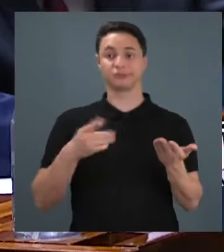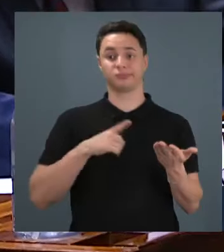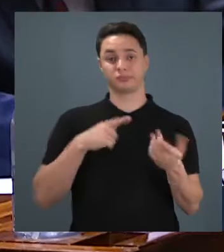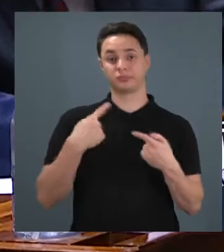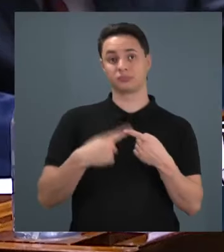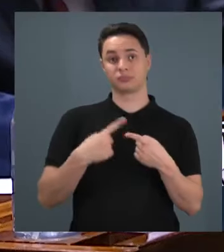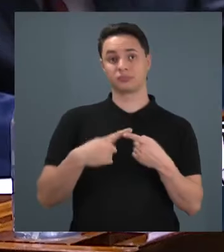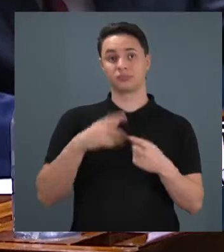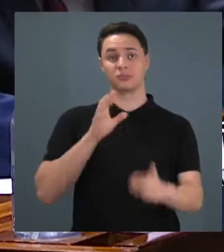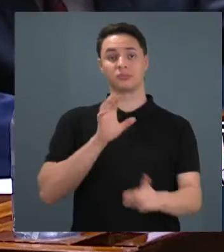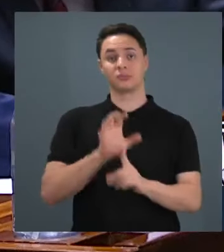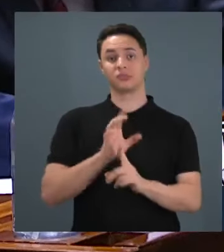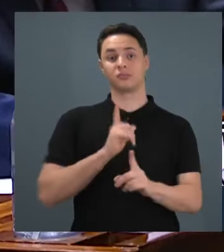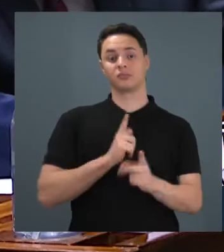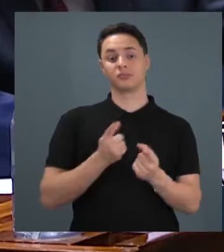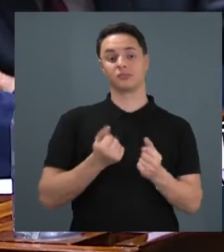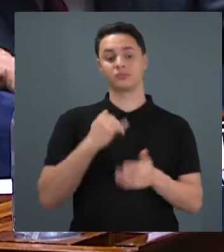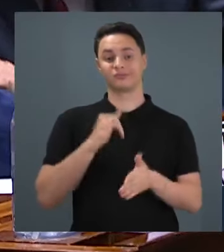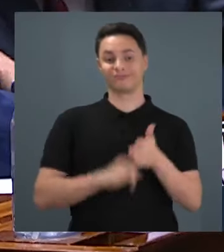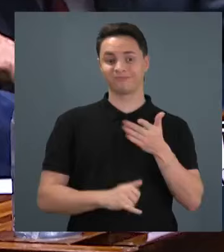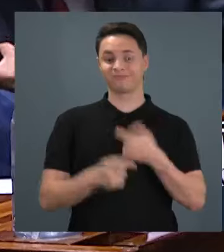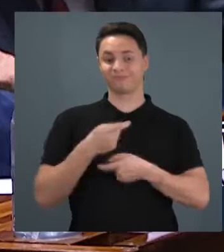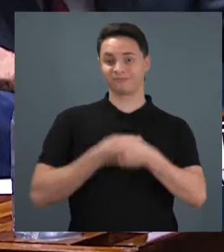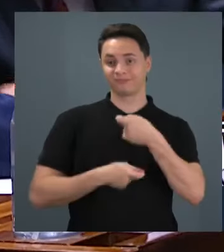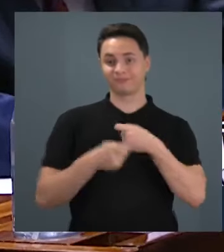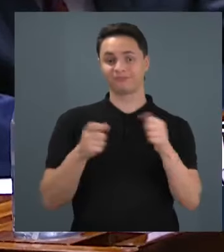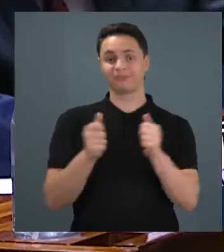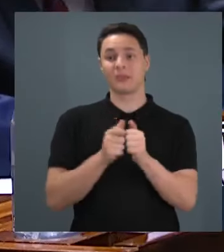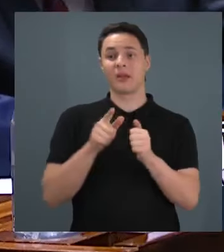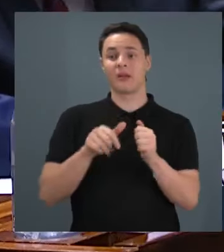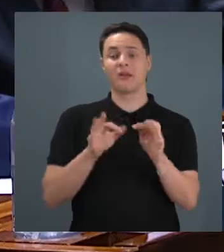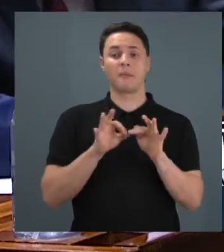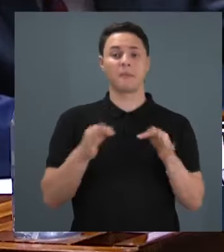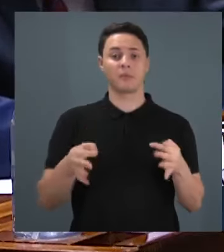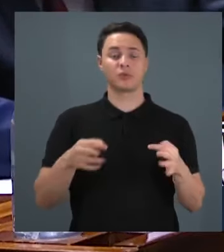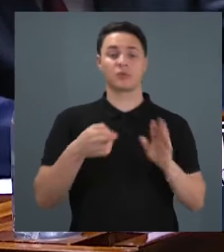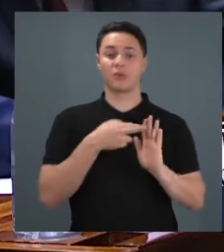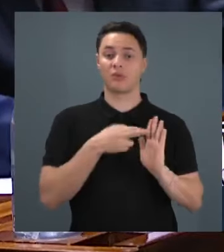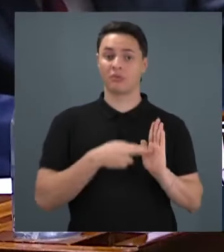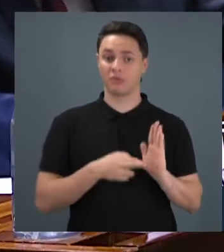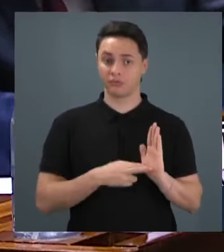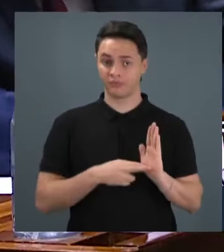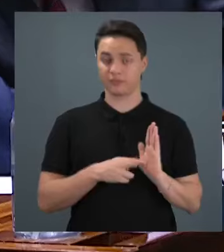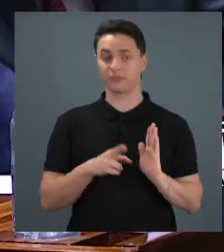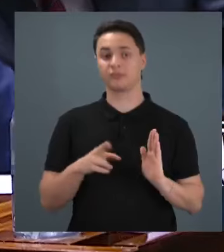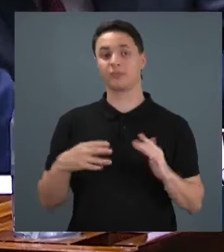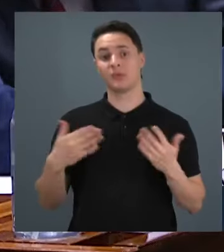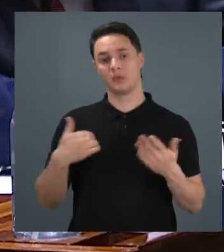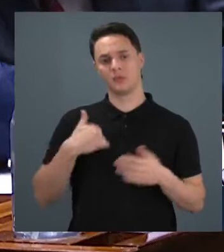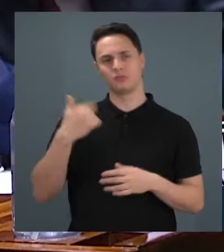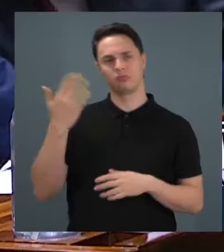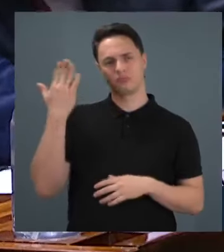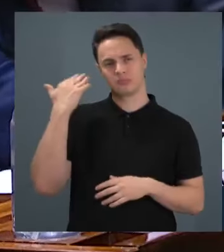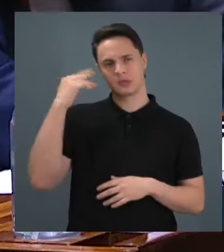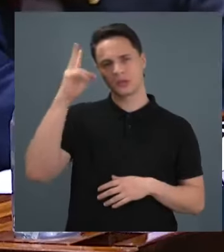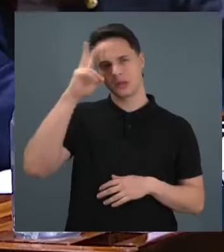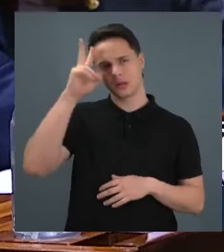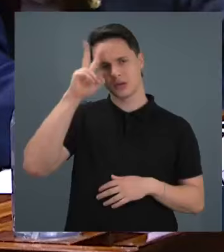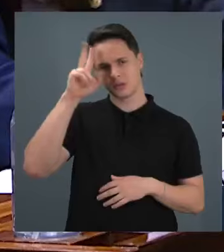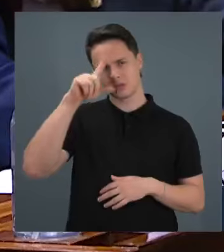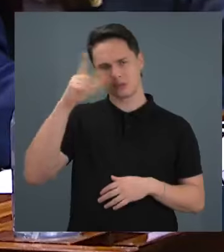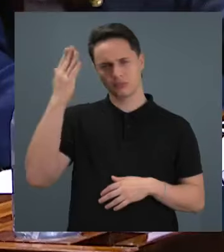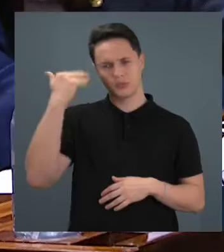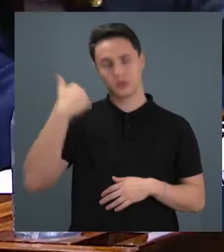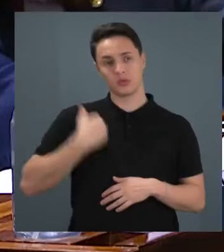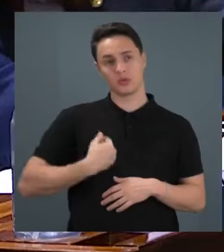o imposto sobre a operação financeira, que, aliás, é um imposto regulatório. Eu me lembro, quando